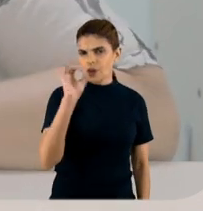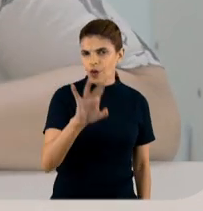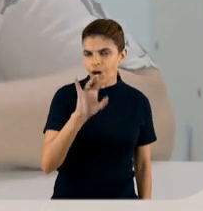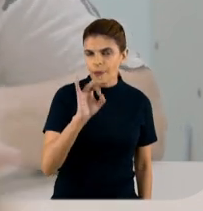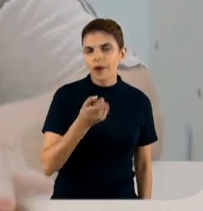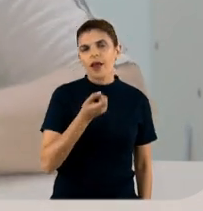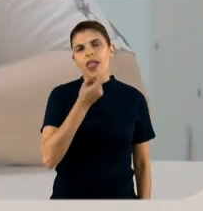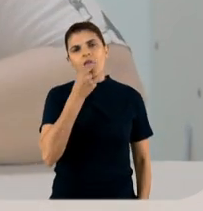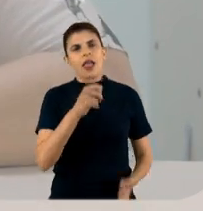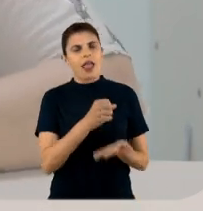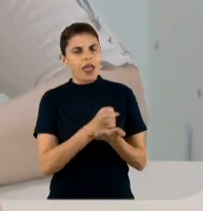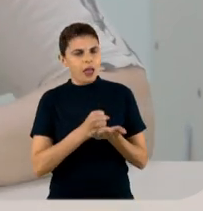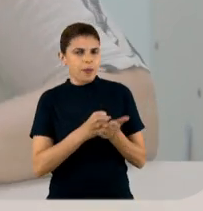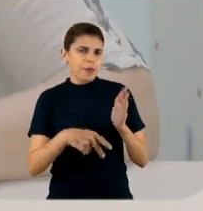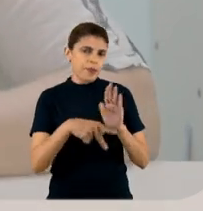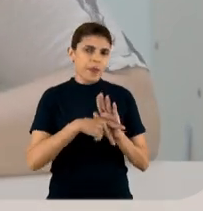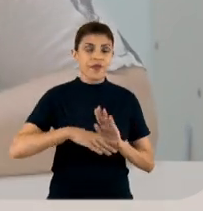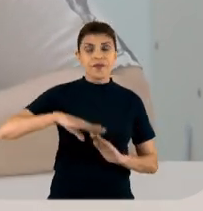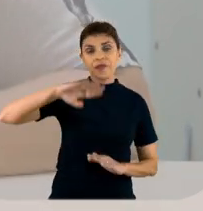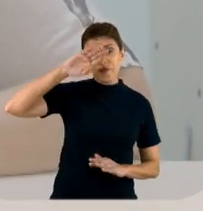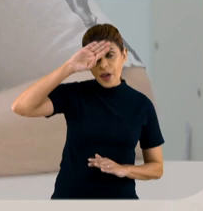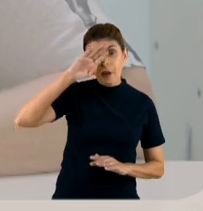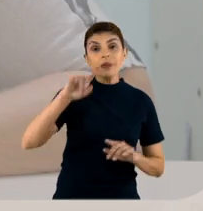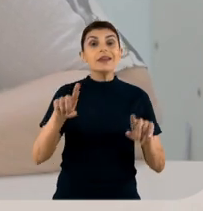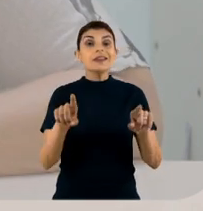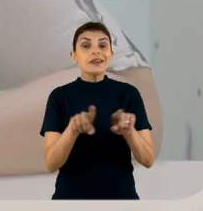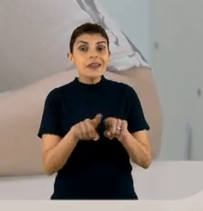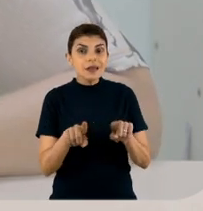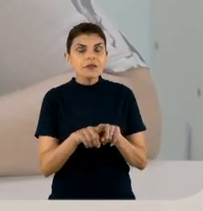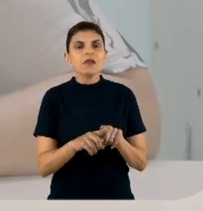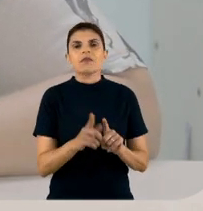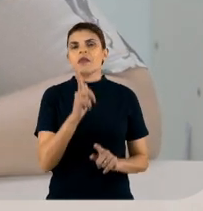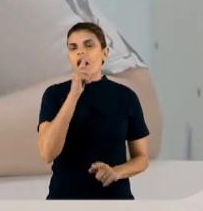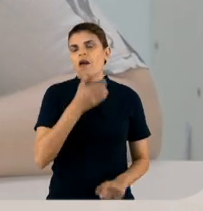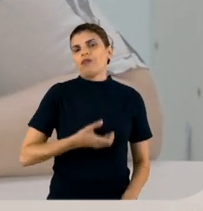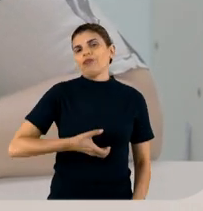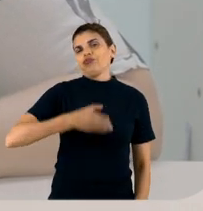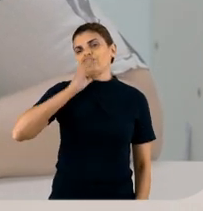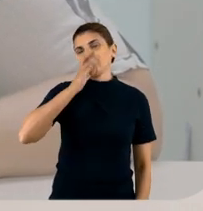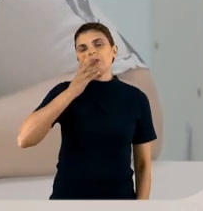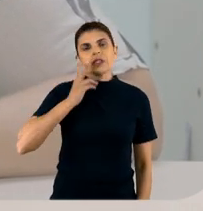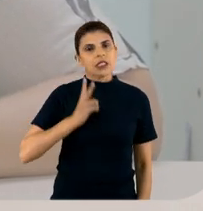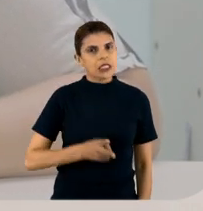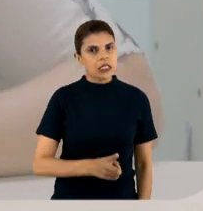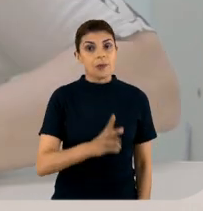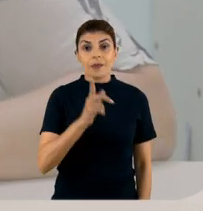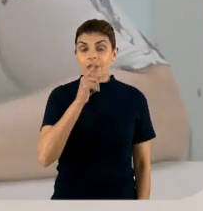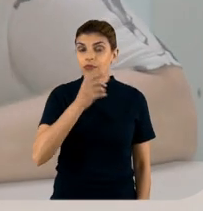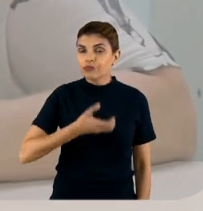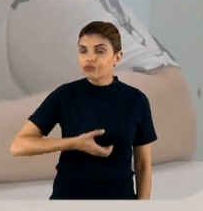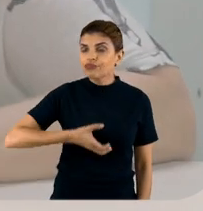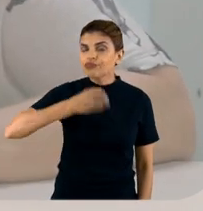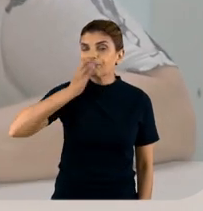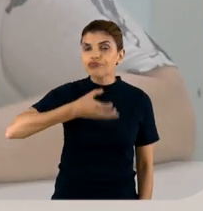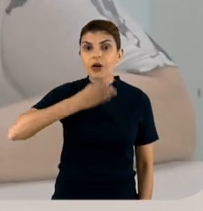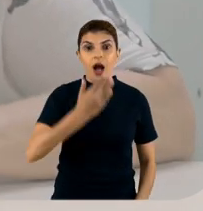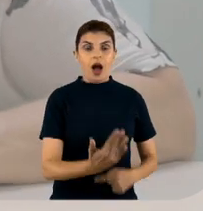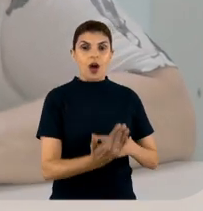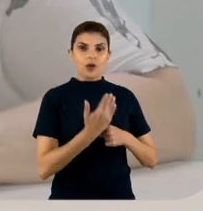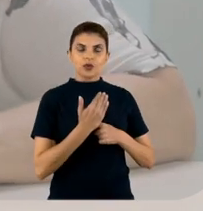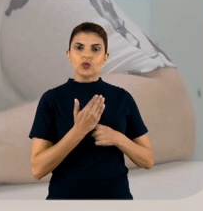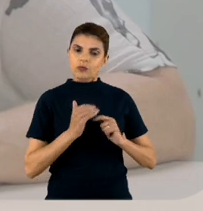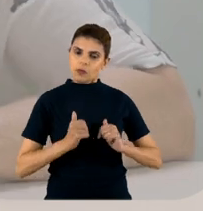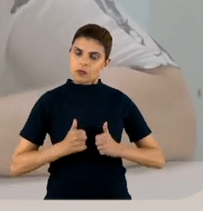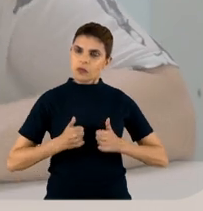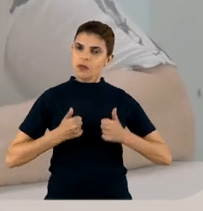de cabeça analgésico se tiver febre mas também se manter bem hidratado tá a hidratação além dela ajudar até na